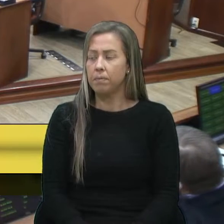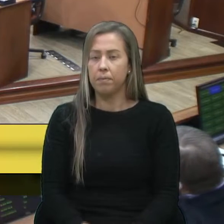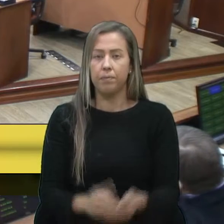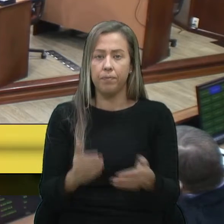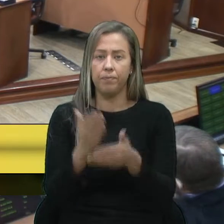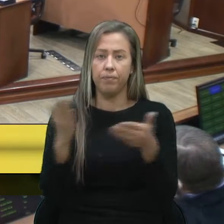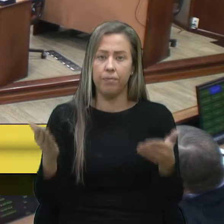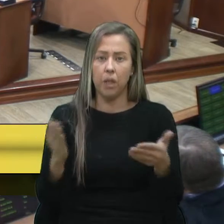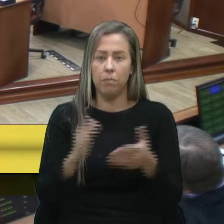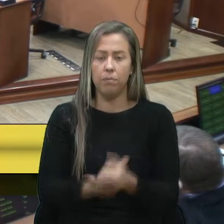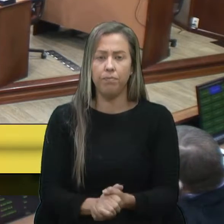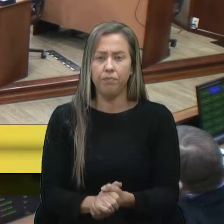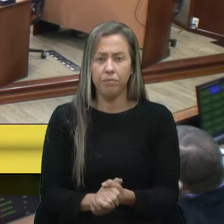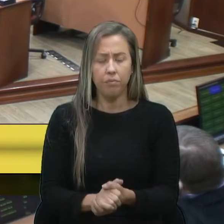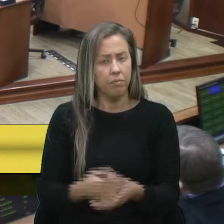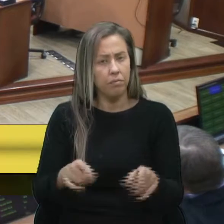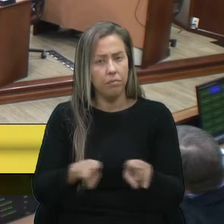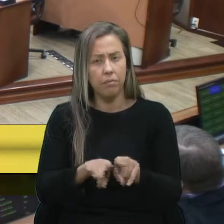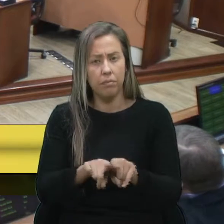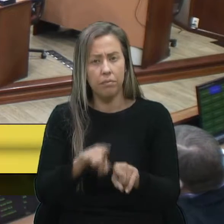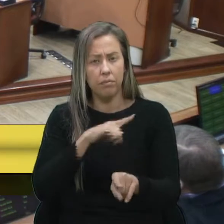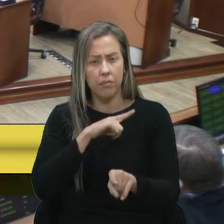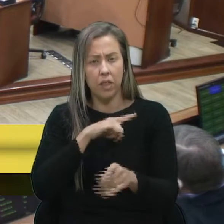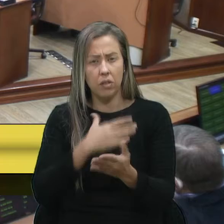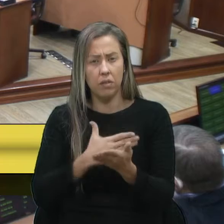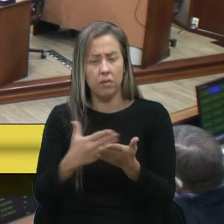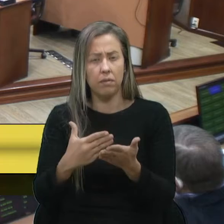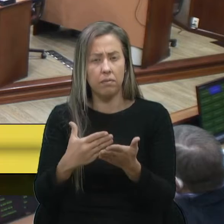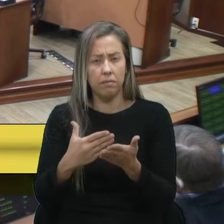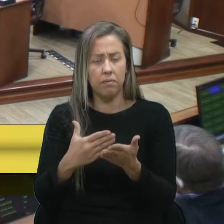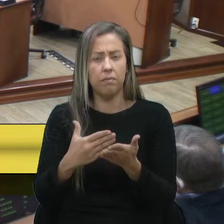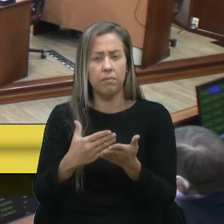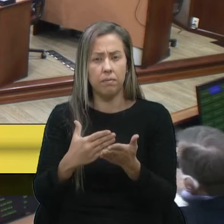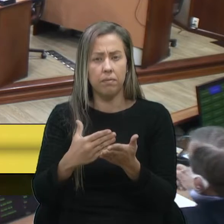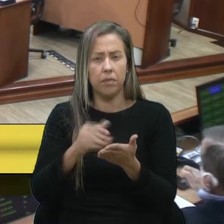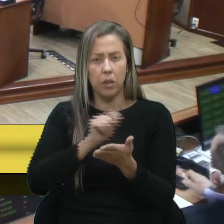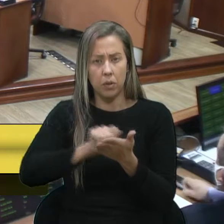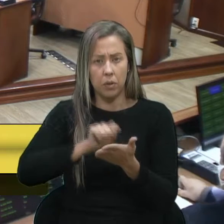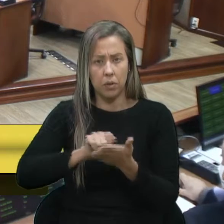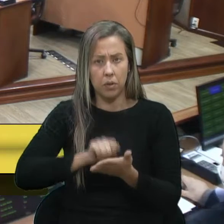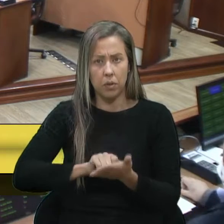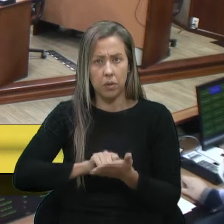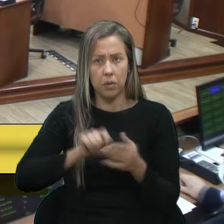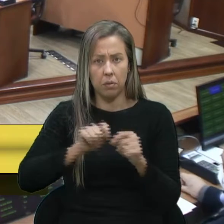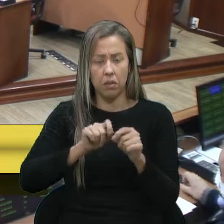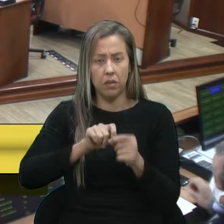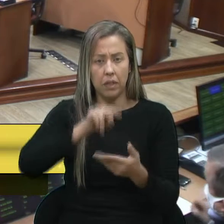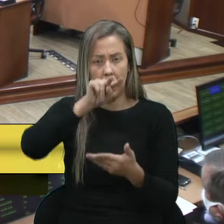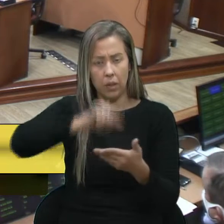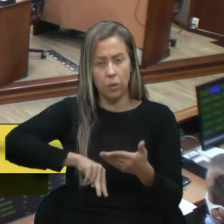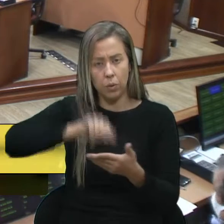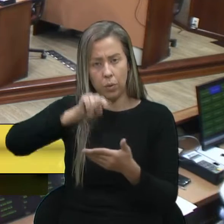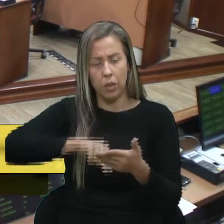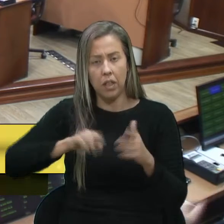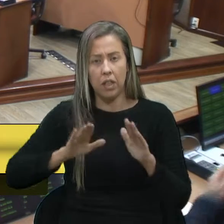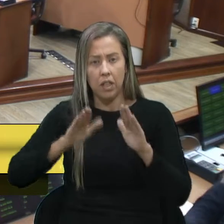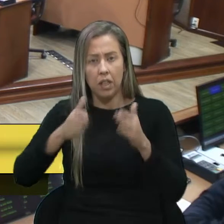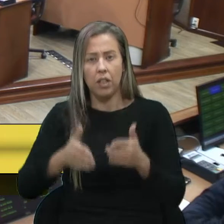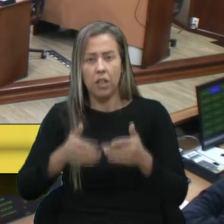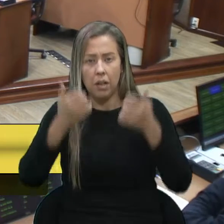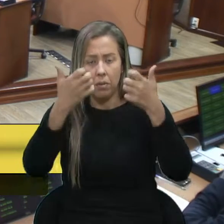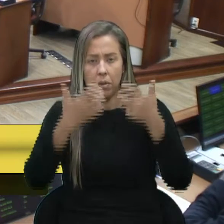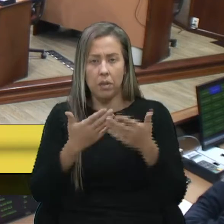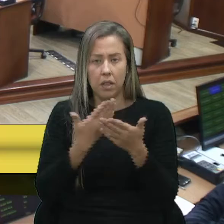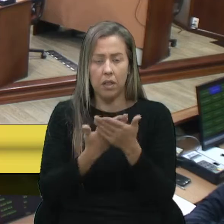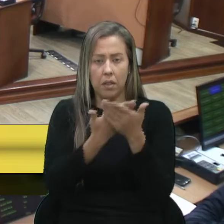Então, inclusive, eu tinha iniciado o que eu escrevi aqui para fazer a fala, já para falar da moção